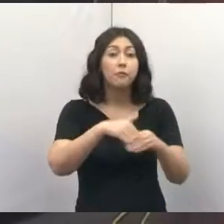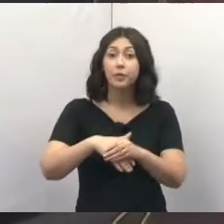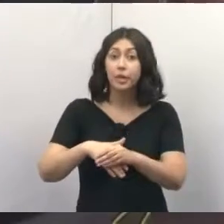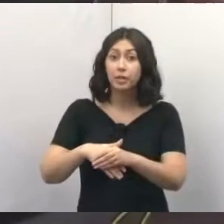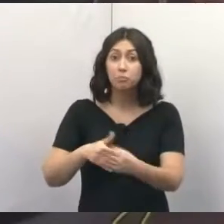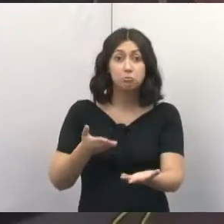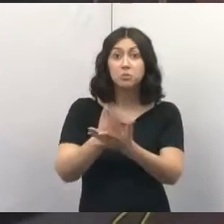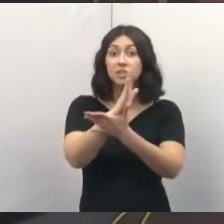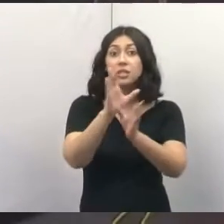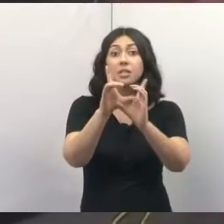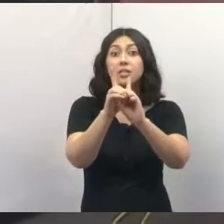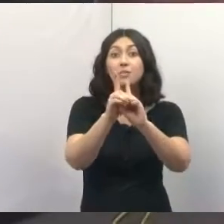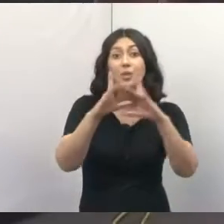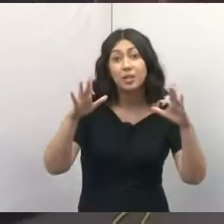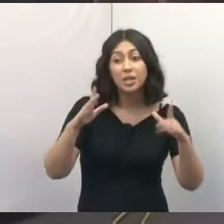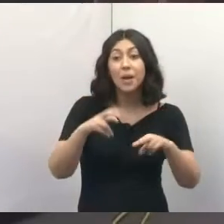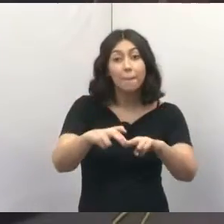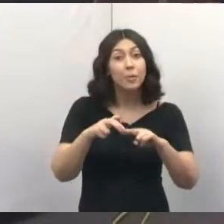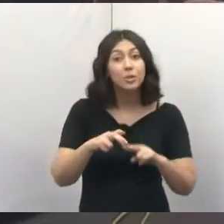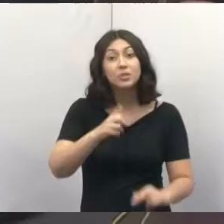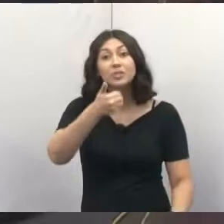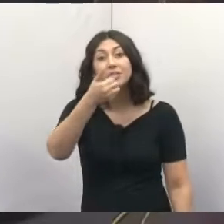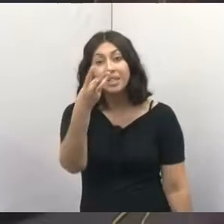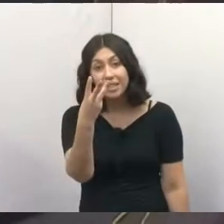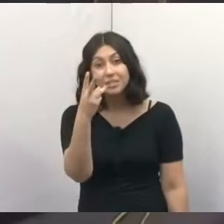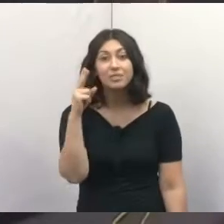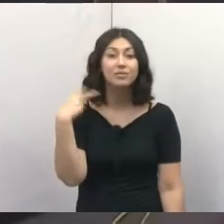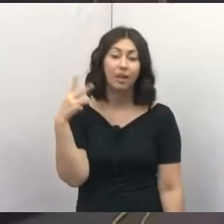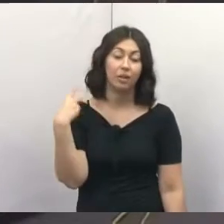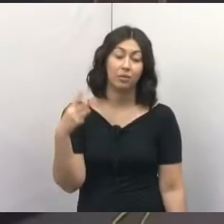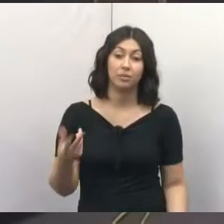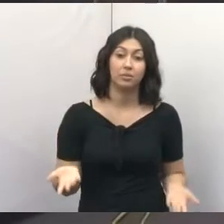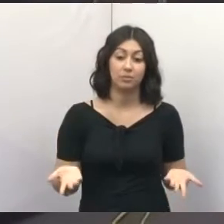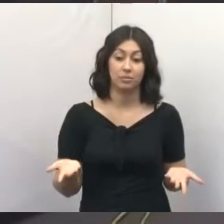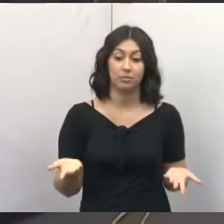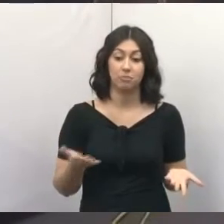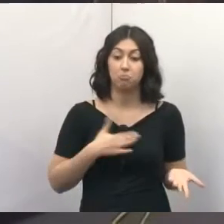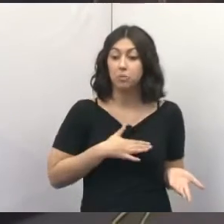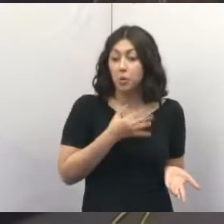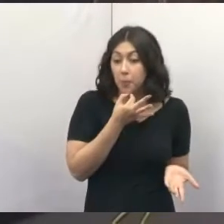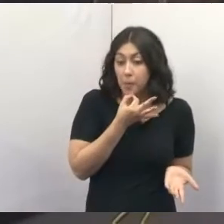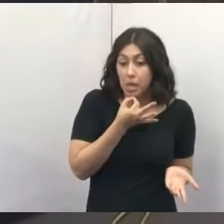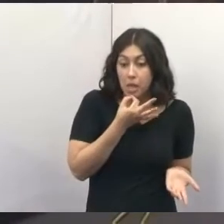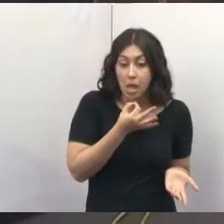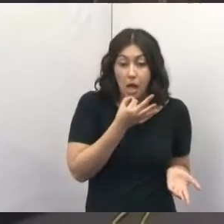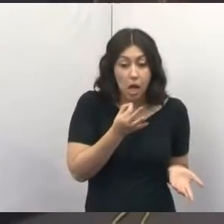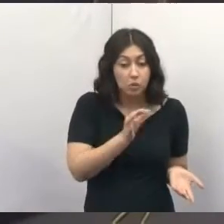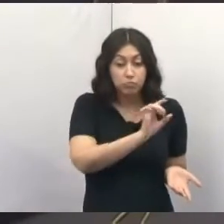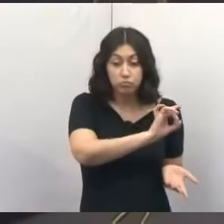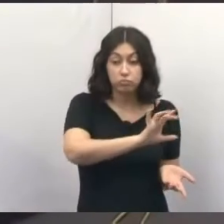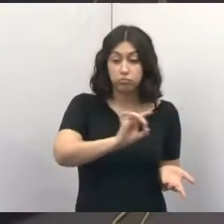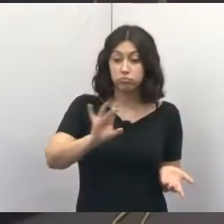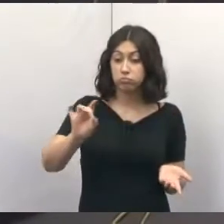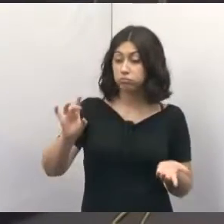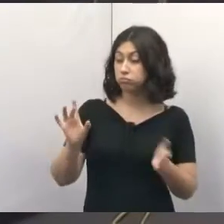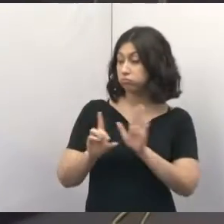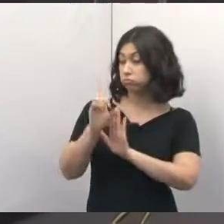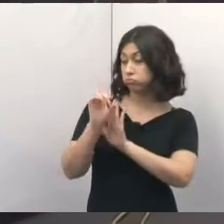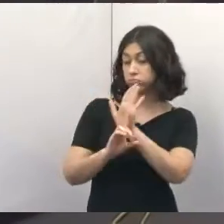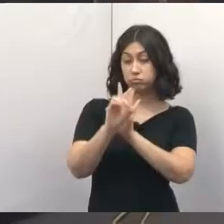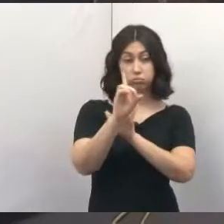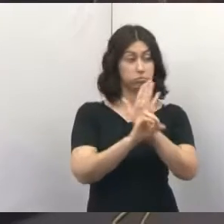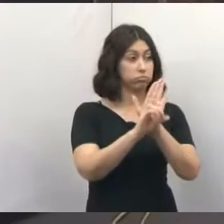é democracia. Por isso que tem 13 vereadores aqui. Na minha opinião. Eu acho que cada um tem o seu